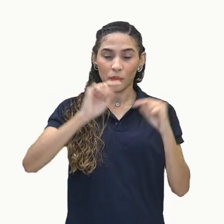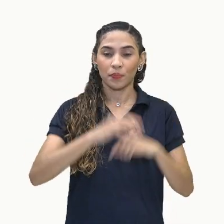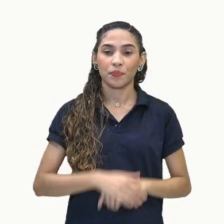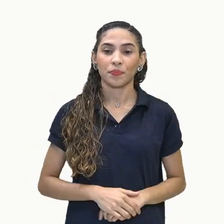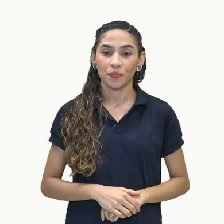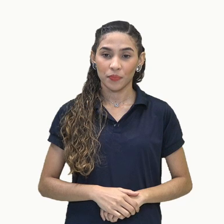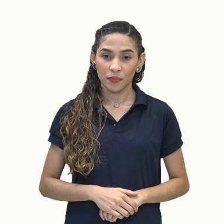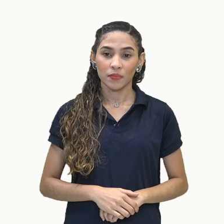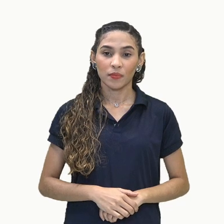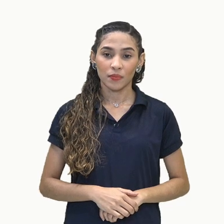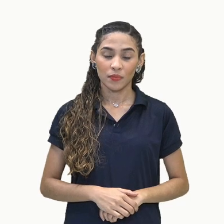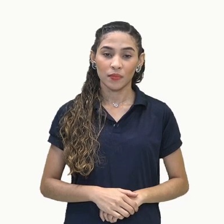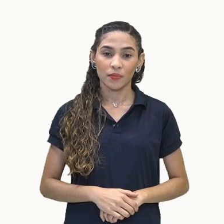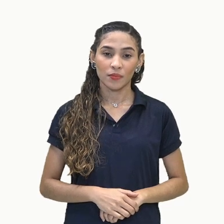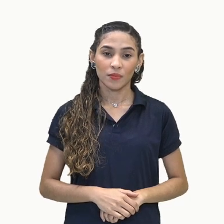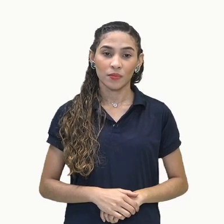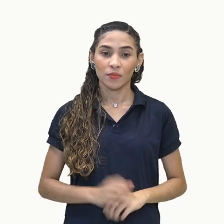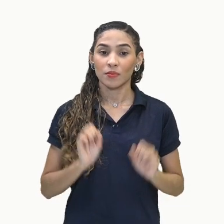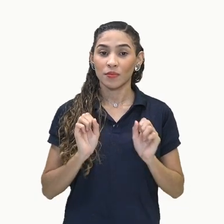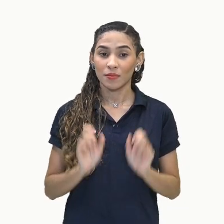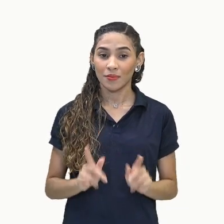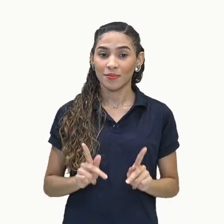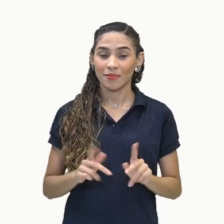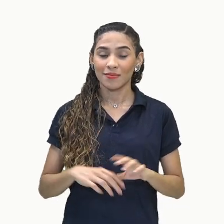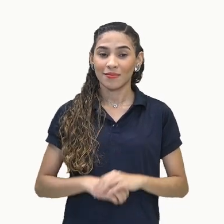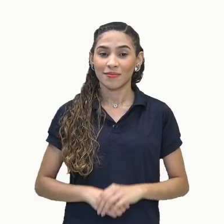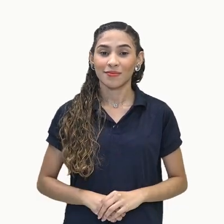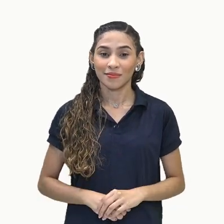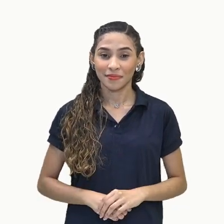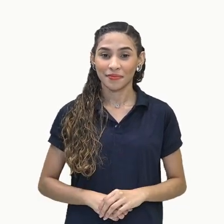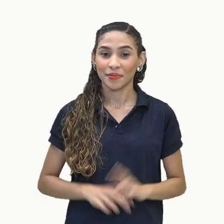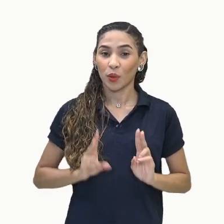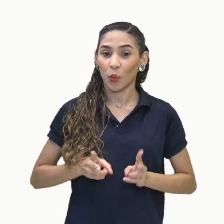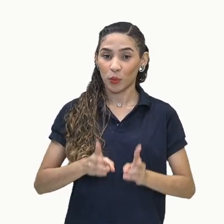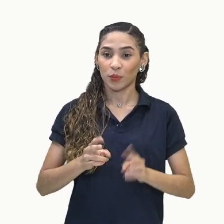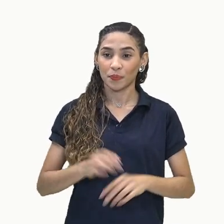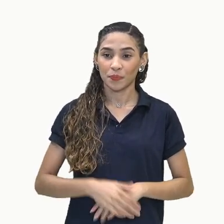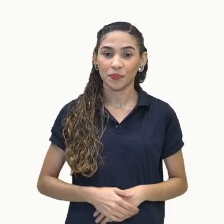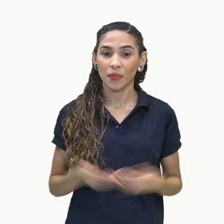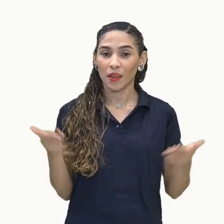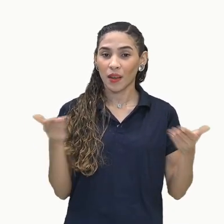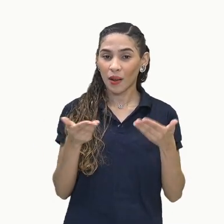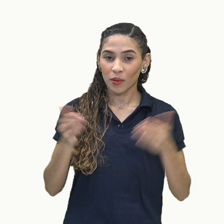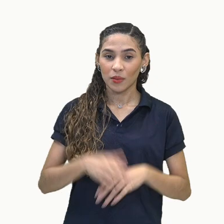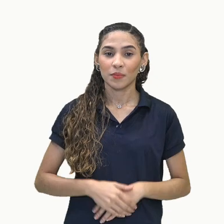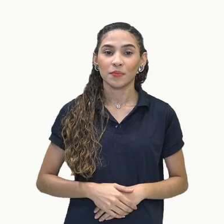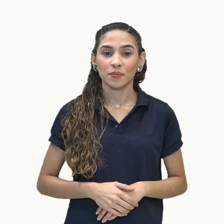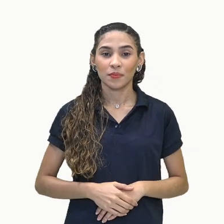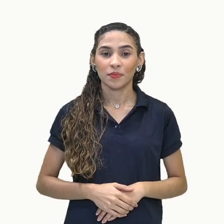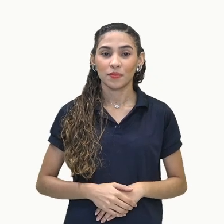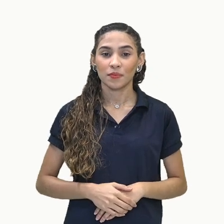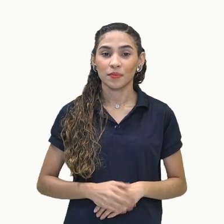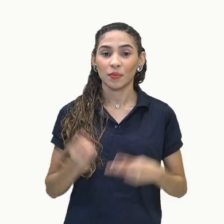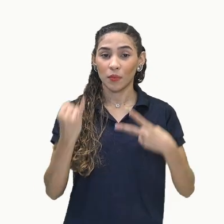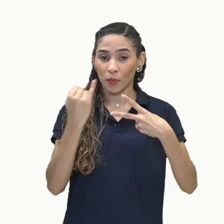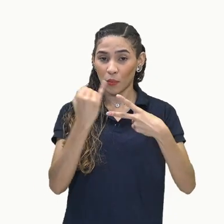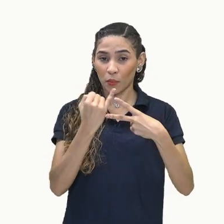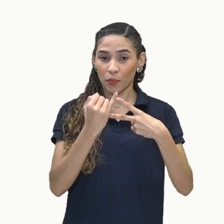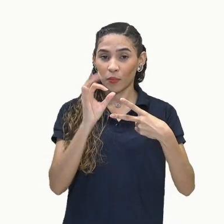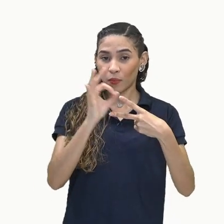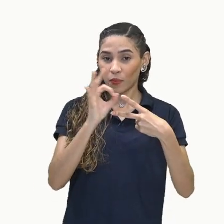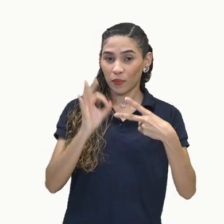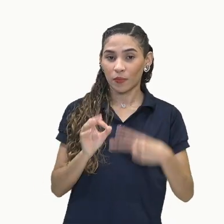lados. Ok? Seguindo aí, vamos agora para o nosso